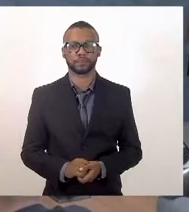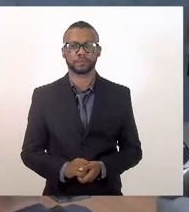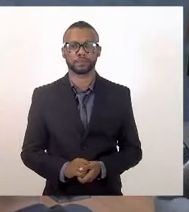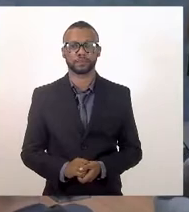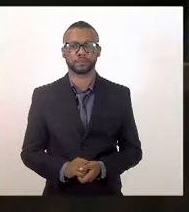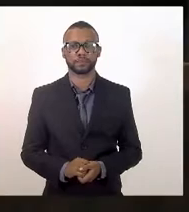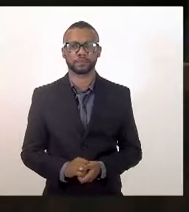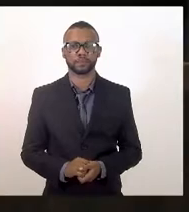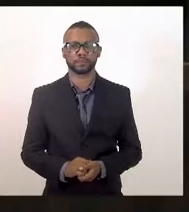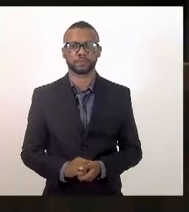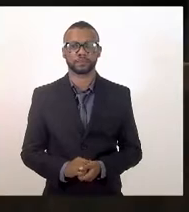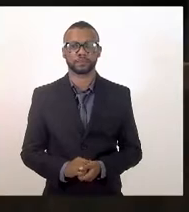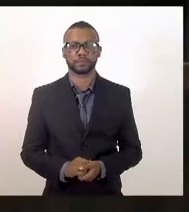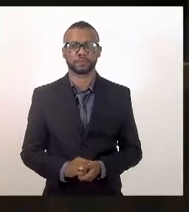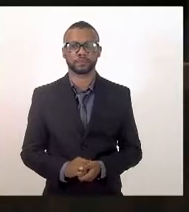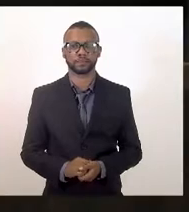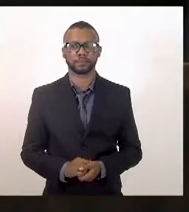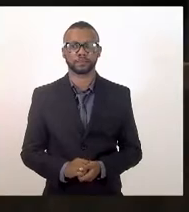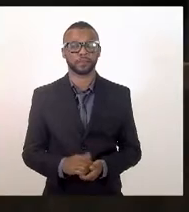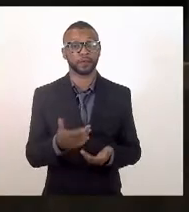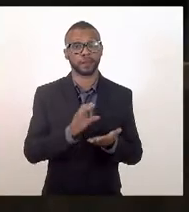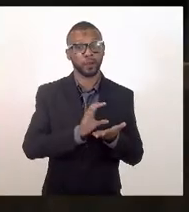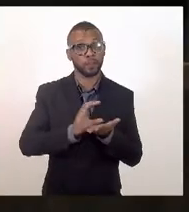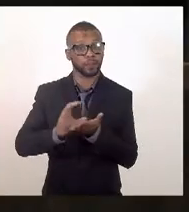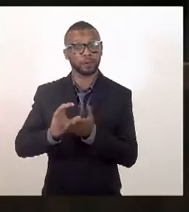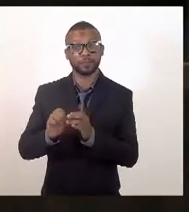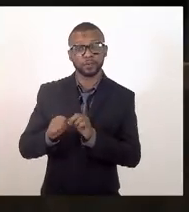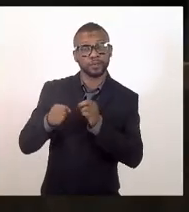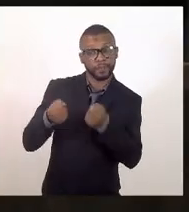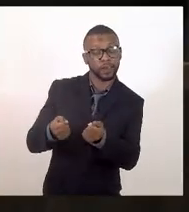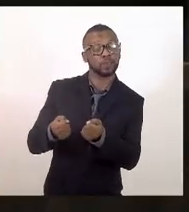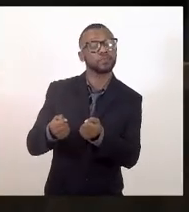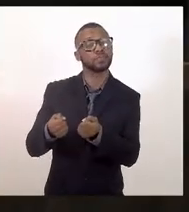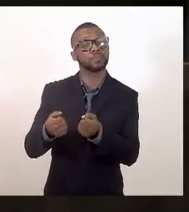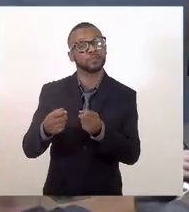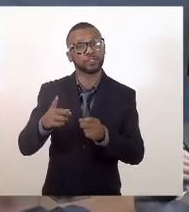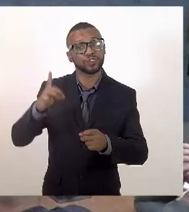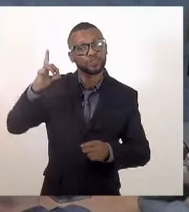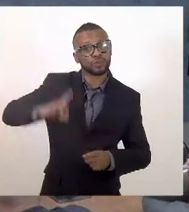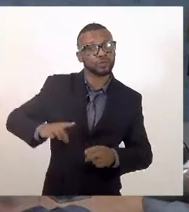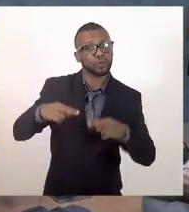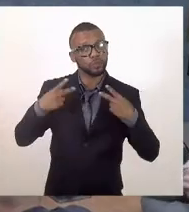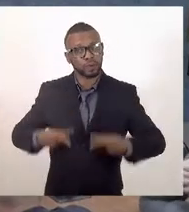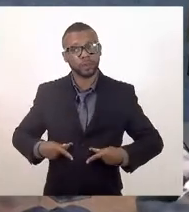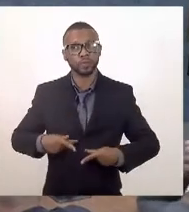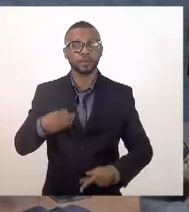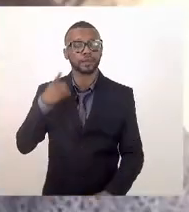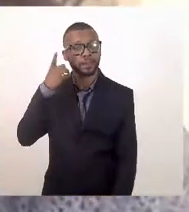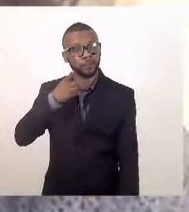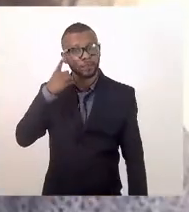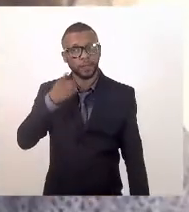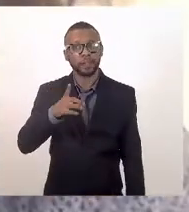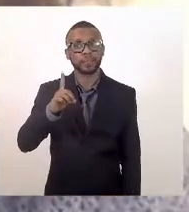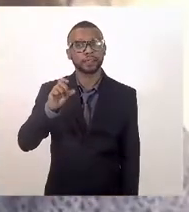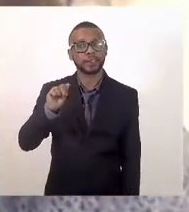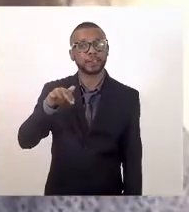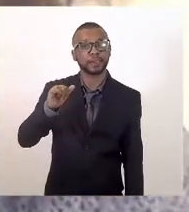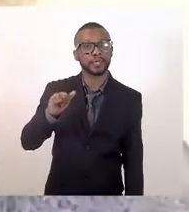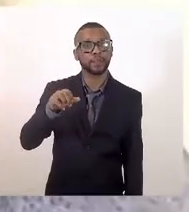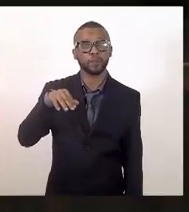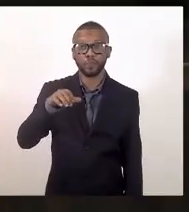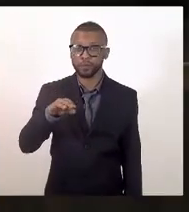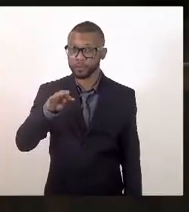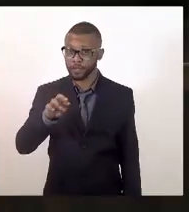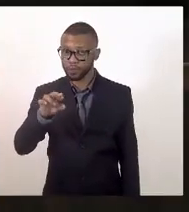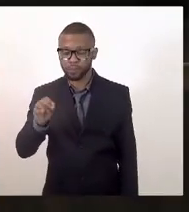Pela Comissão de Defesa dos Direitos Humanos e Cidadania, deputada Dani Monteiro. Parecer favorável, presidente. Pela Comissão